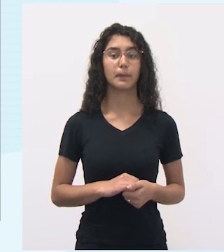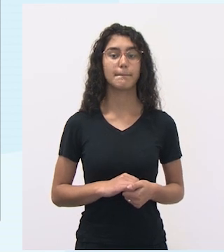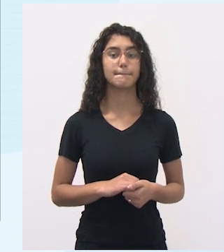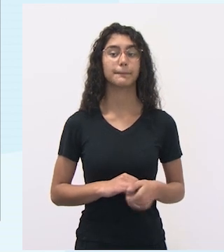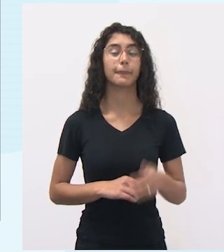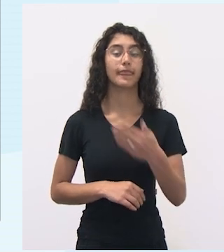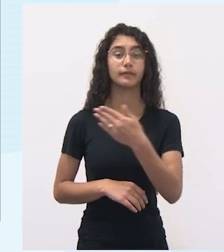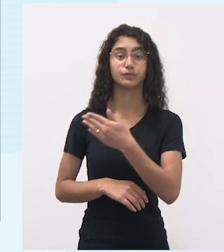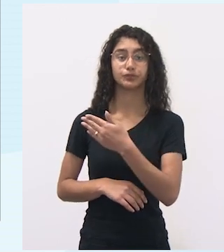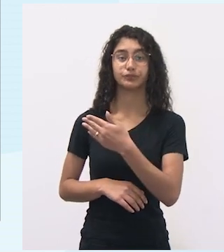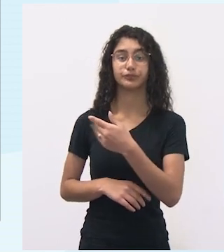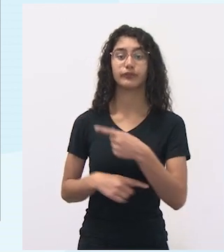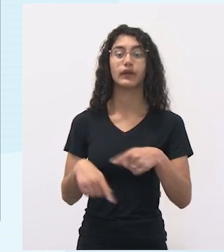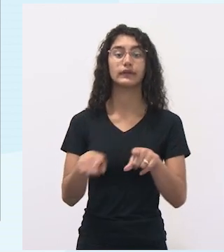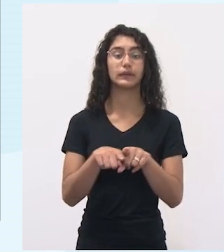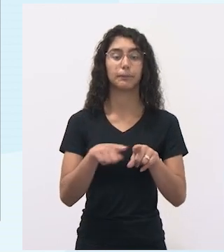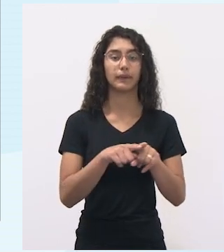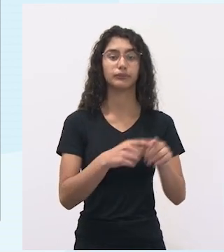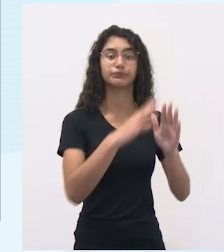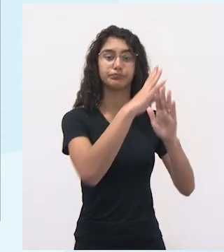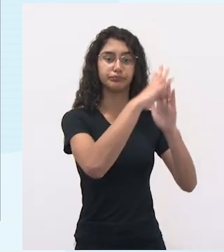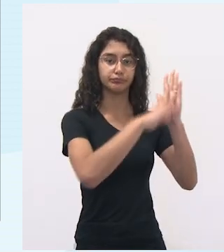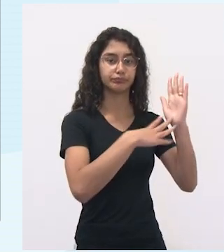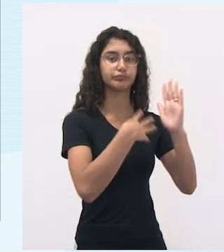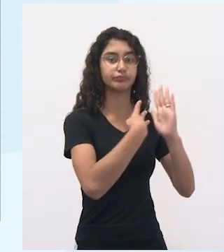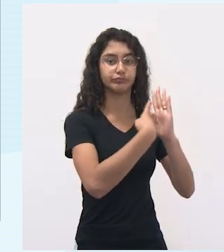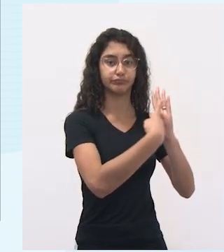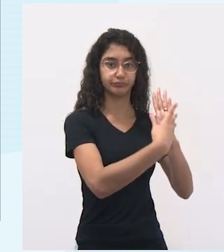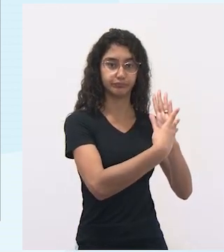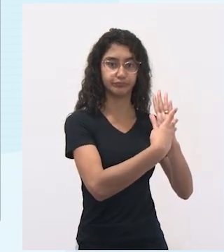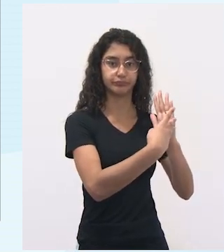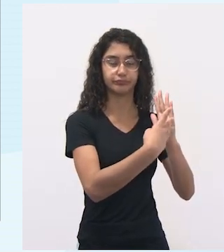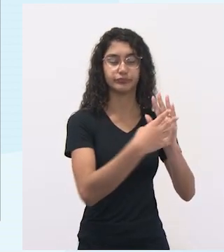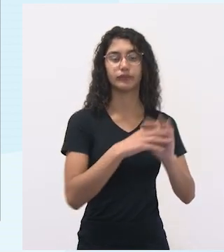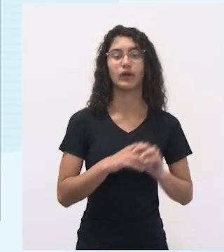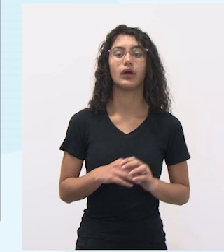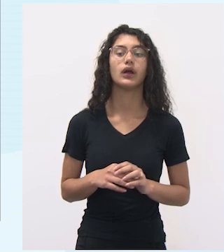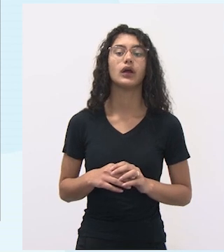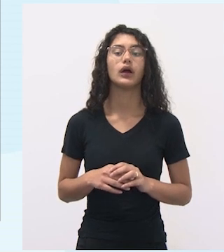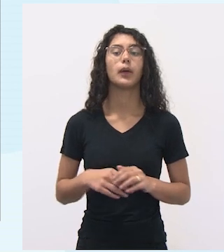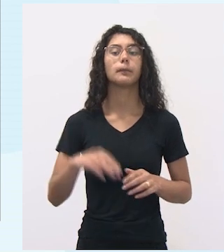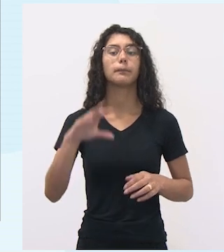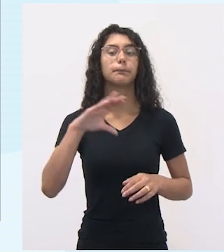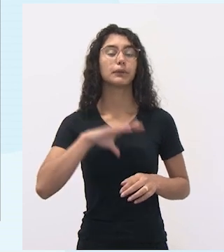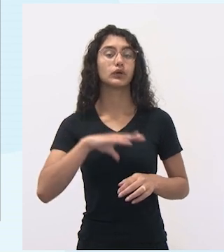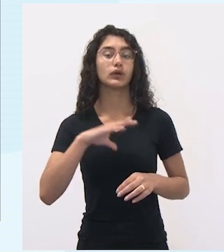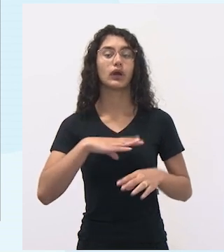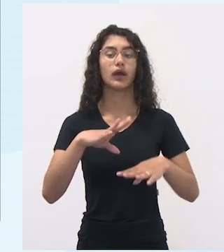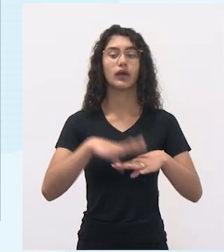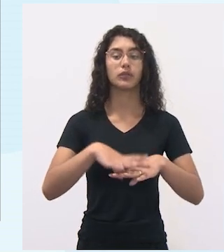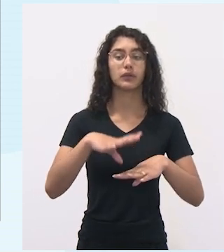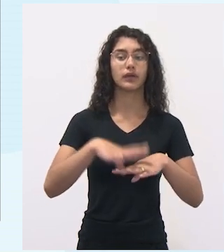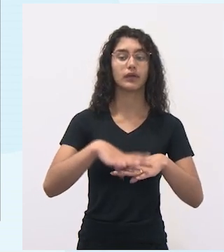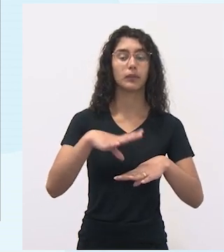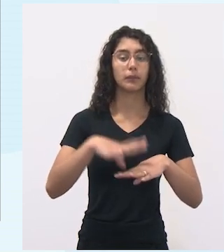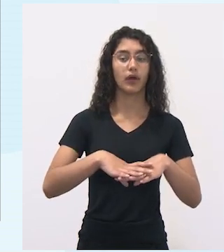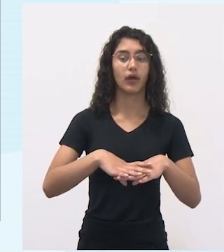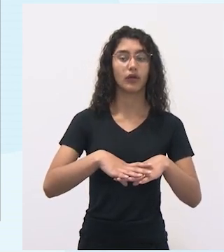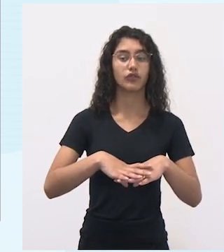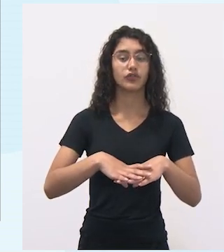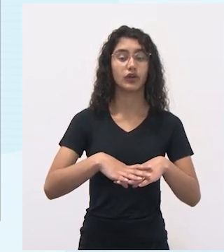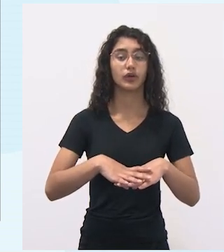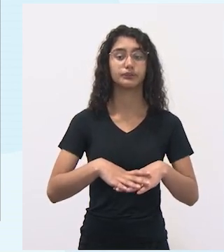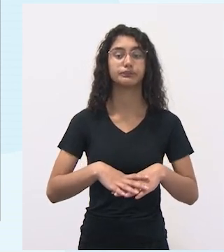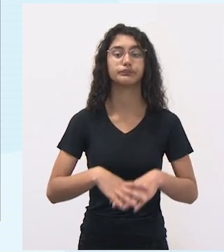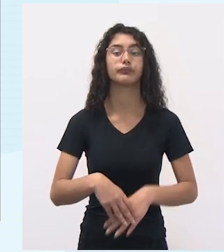Aqui nós trouxemos também um quadro com as escalas de proficiência de língua portuguesa e matemática do 5º ano, 9ª e 3ª